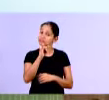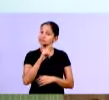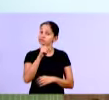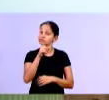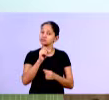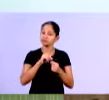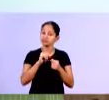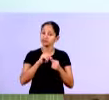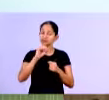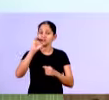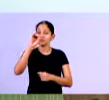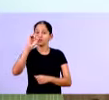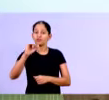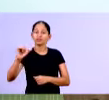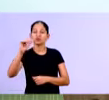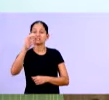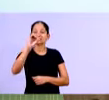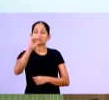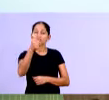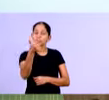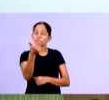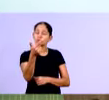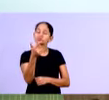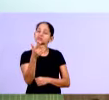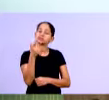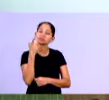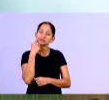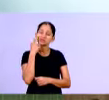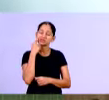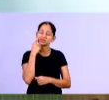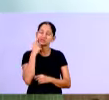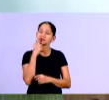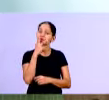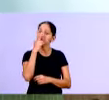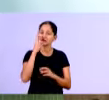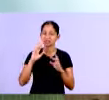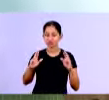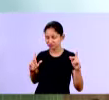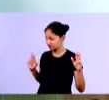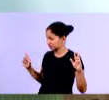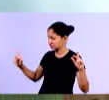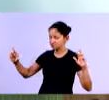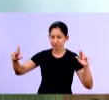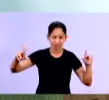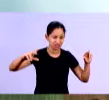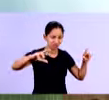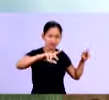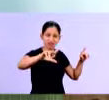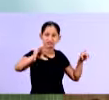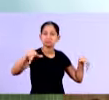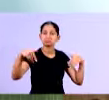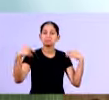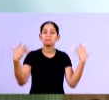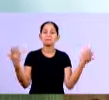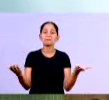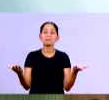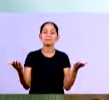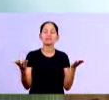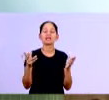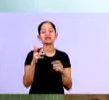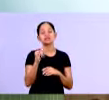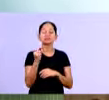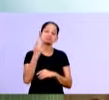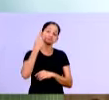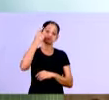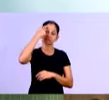o resultado que você vai encontrar vai ser diferente do colega ao lado, se, por exemplo, ele usar uma maior quantidade de